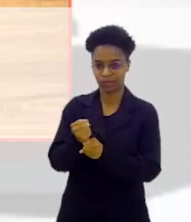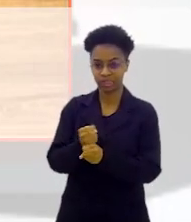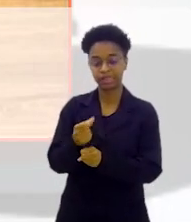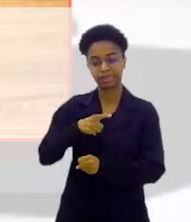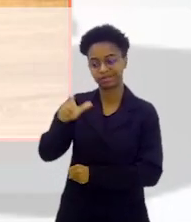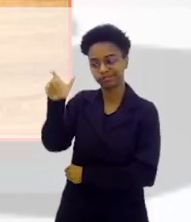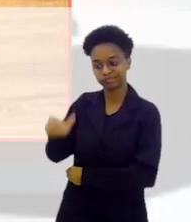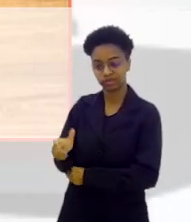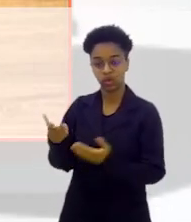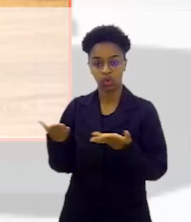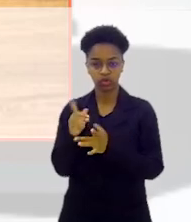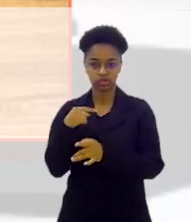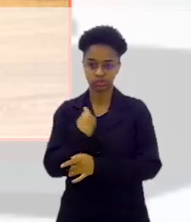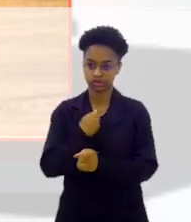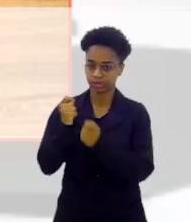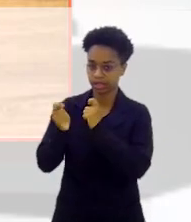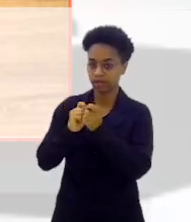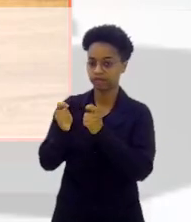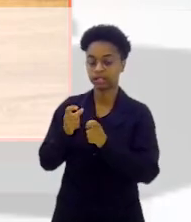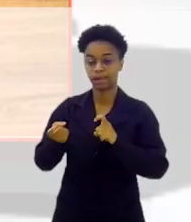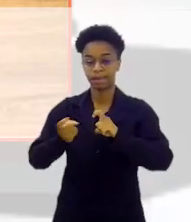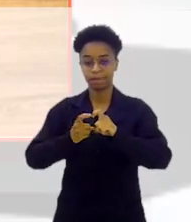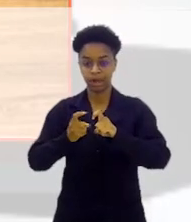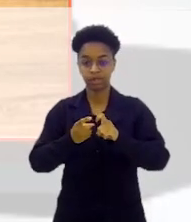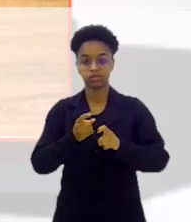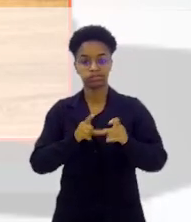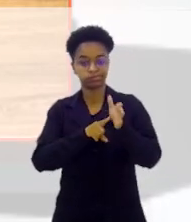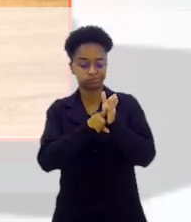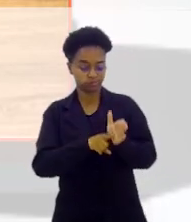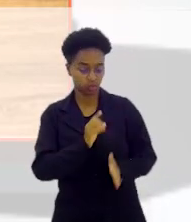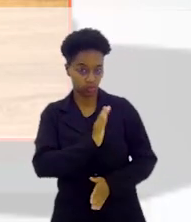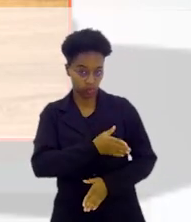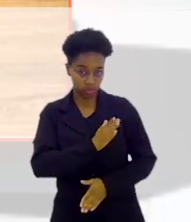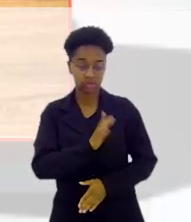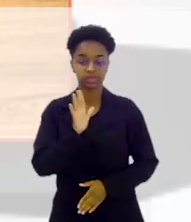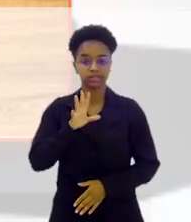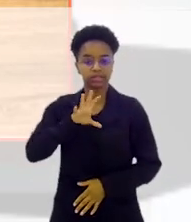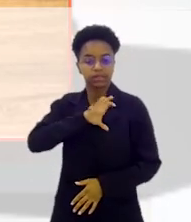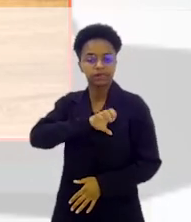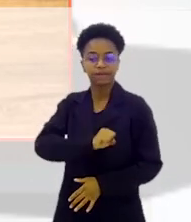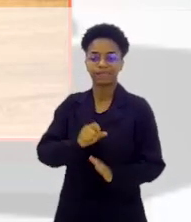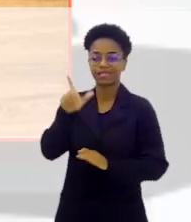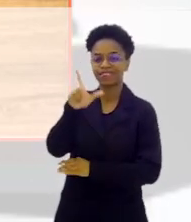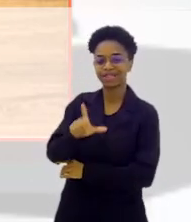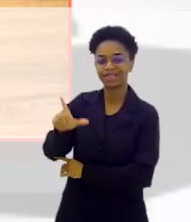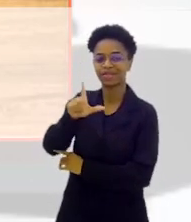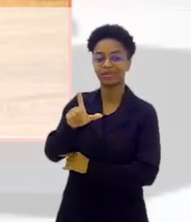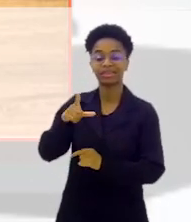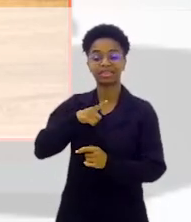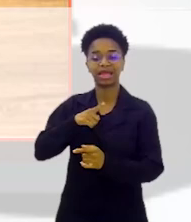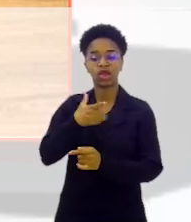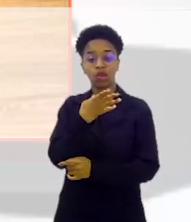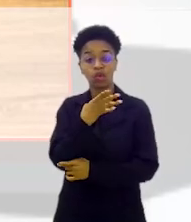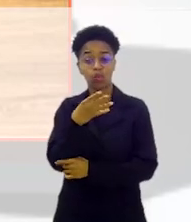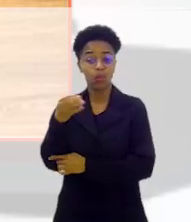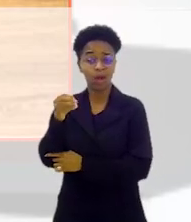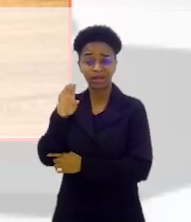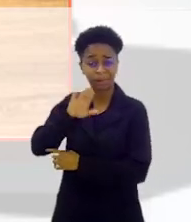o nosso entrevistado de hoje, um médico cardiologista que, apaixonado por literatura, já tem mais